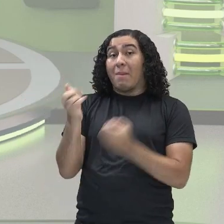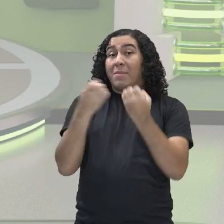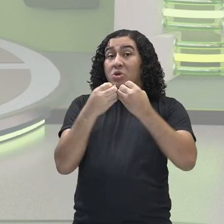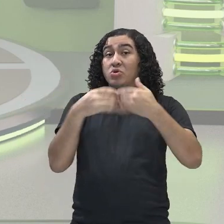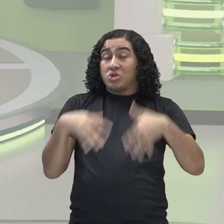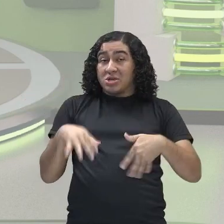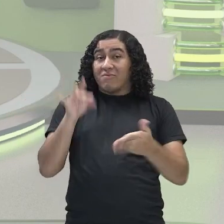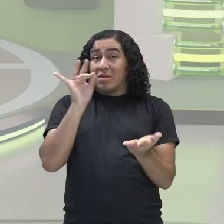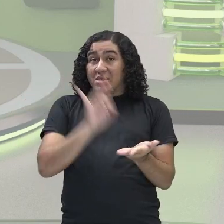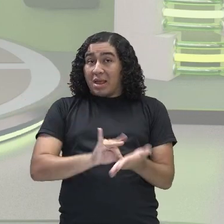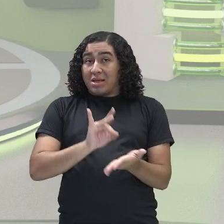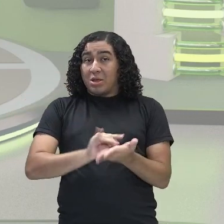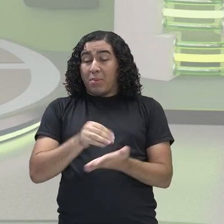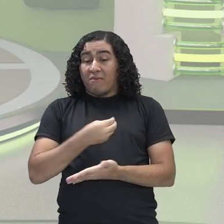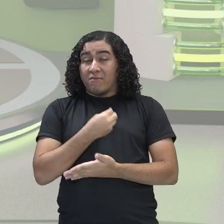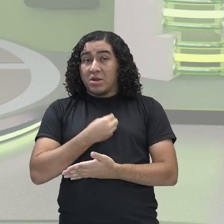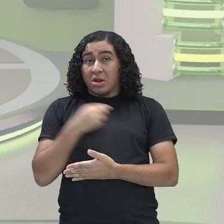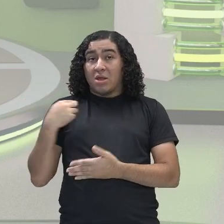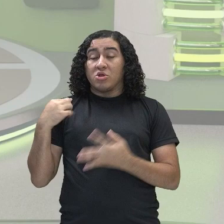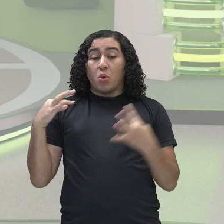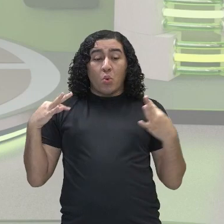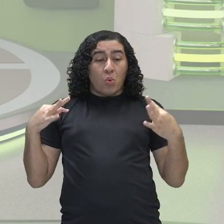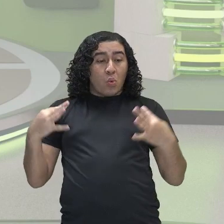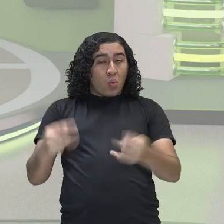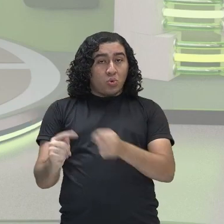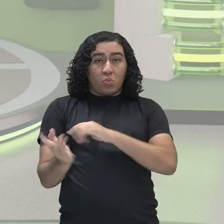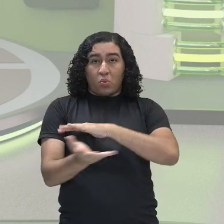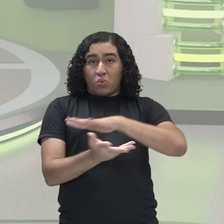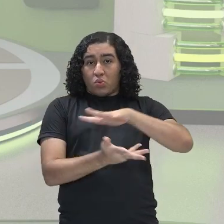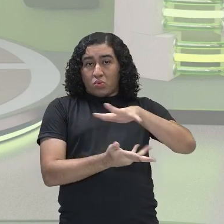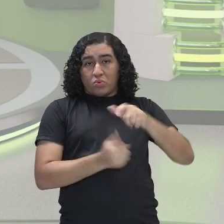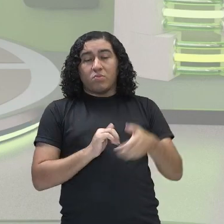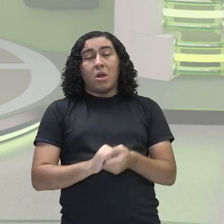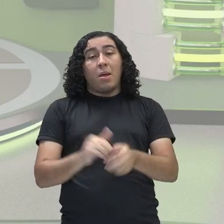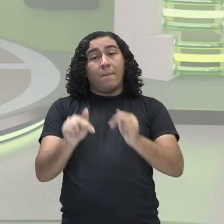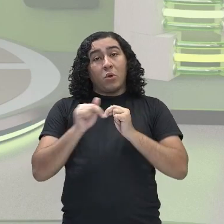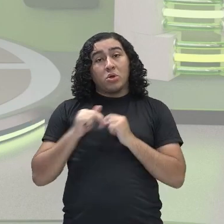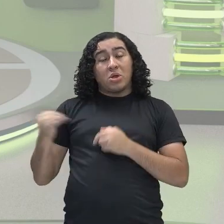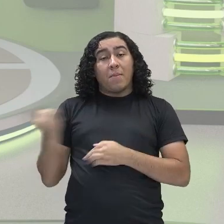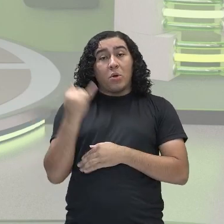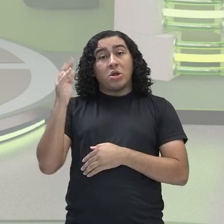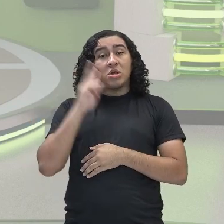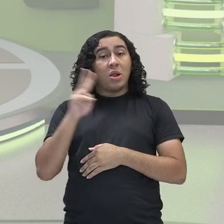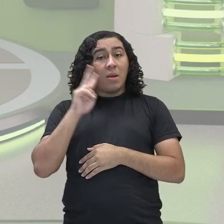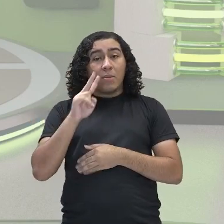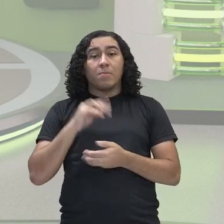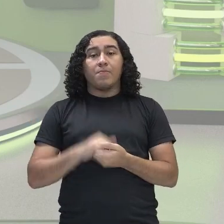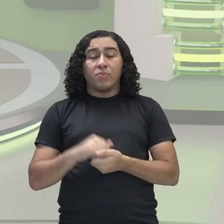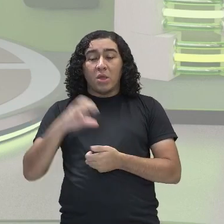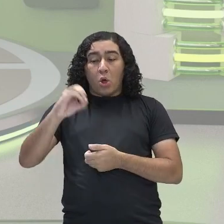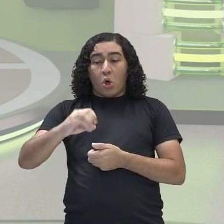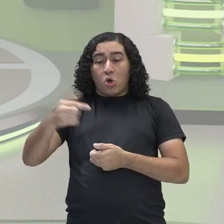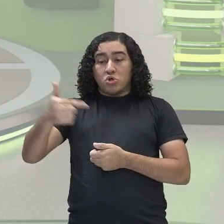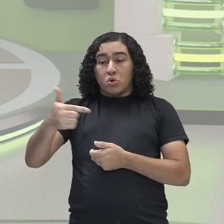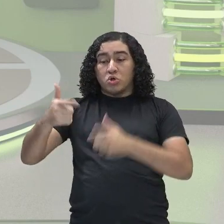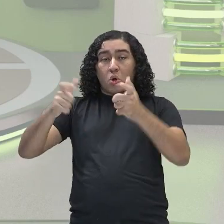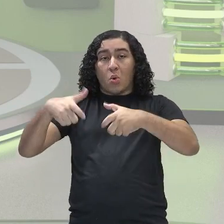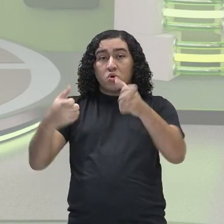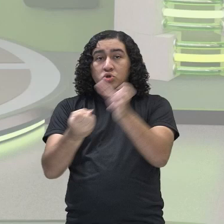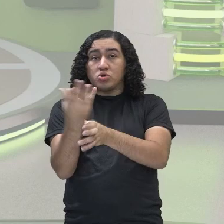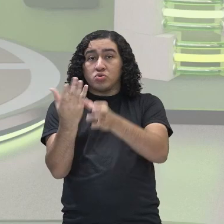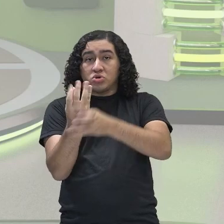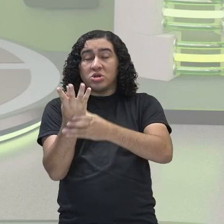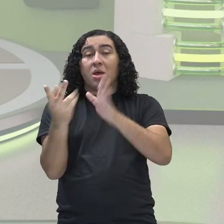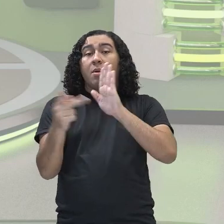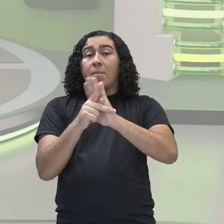com certeza, para a vida no nosso planeta. Então, por isso é importante a gente frisar que a maior parte do oxigênio produzido no nosso